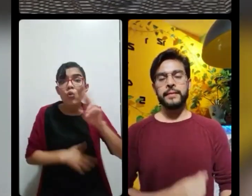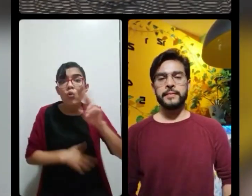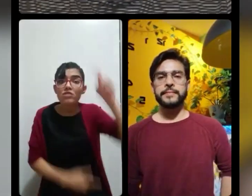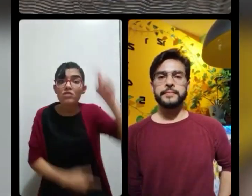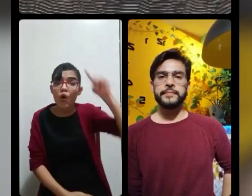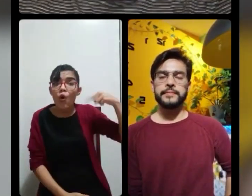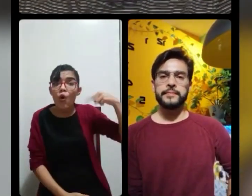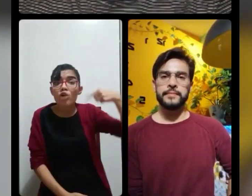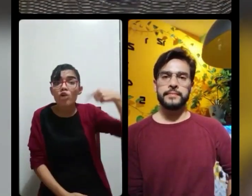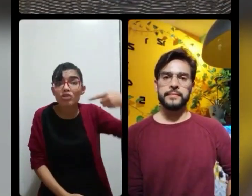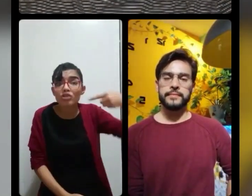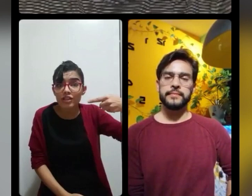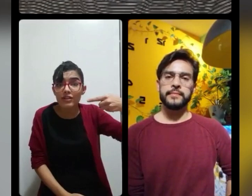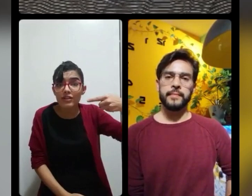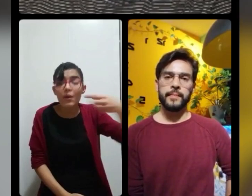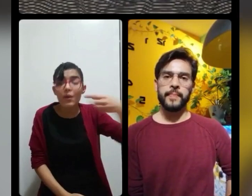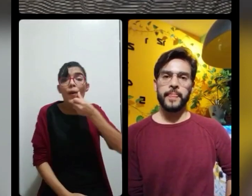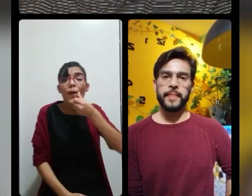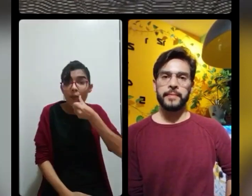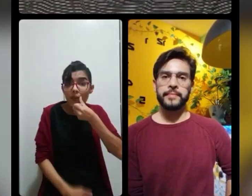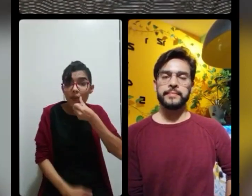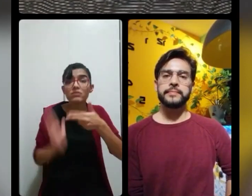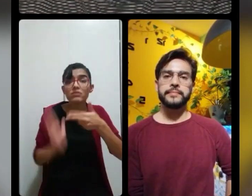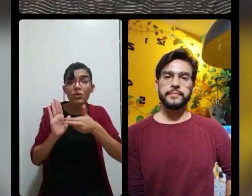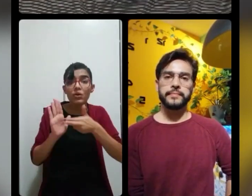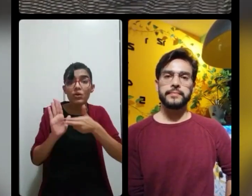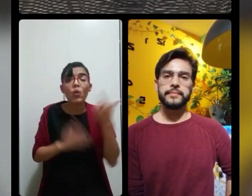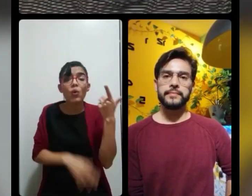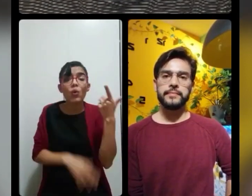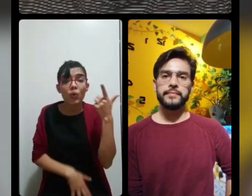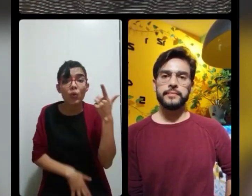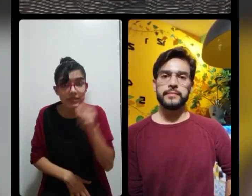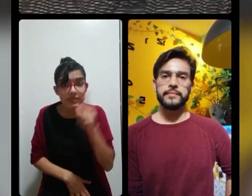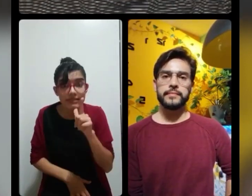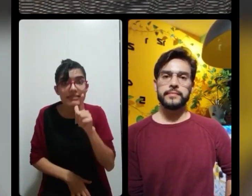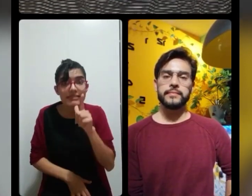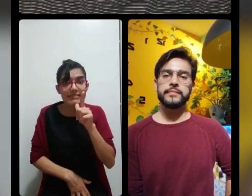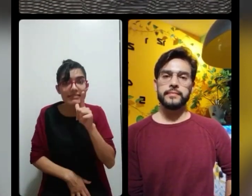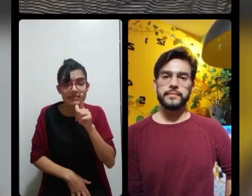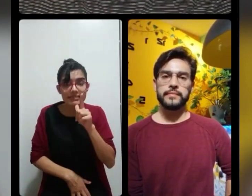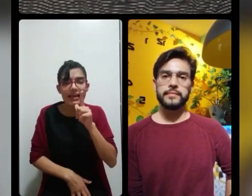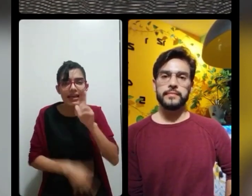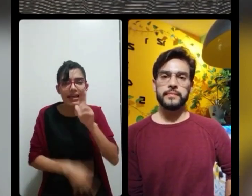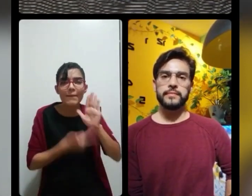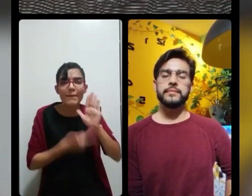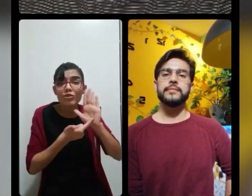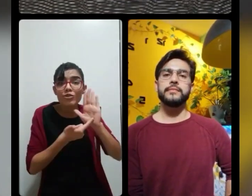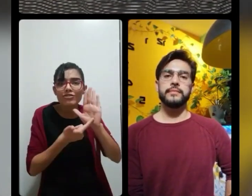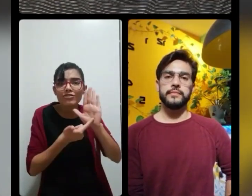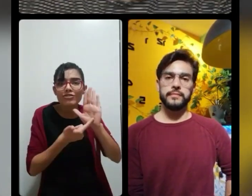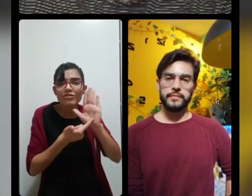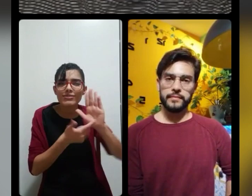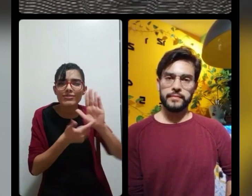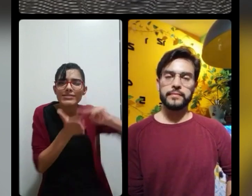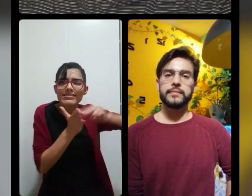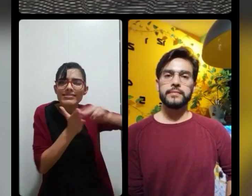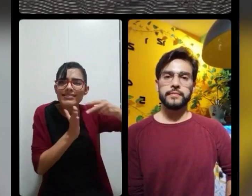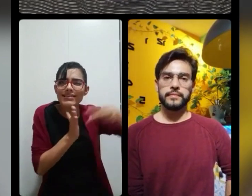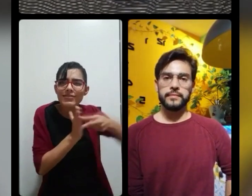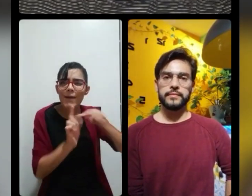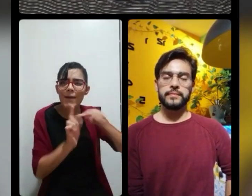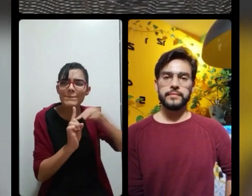que consegue levar, né, o sentido da alma humana na